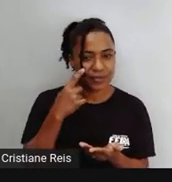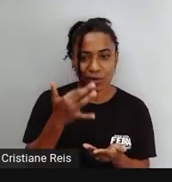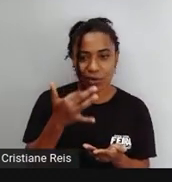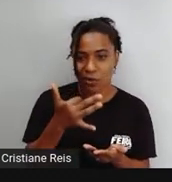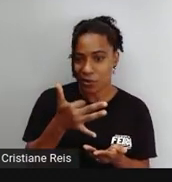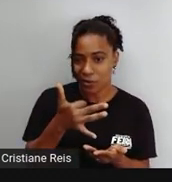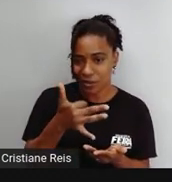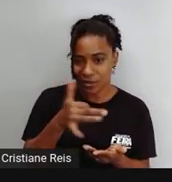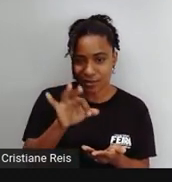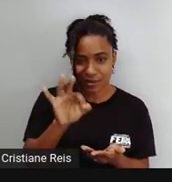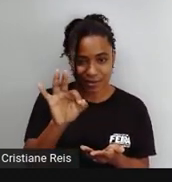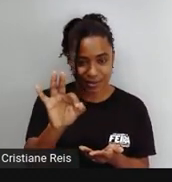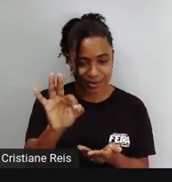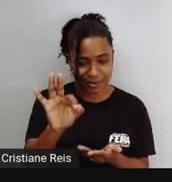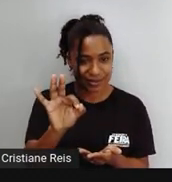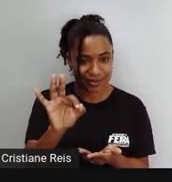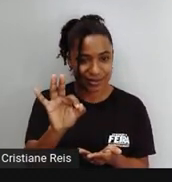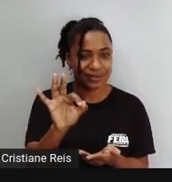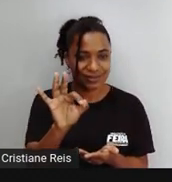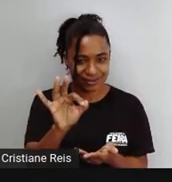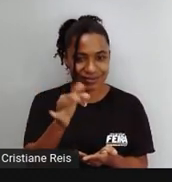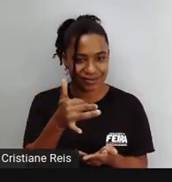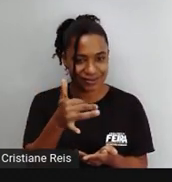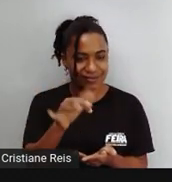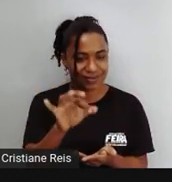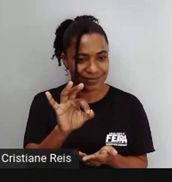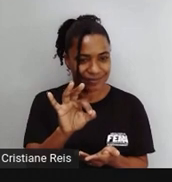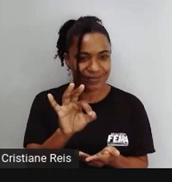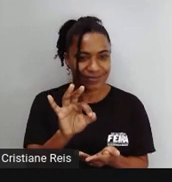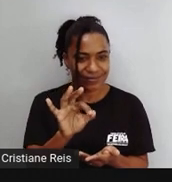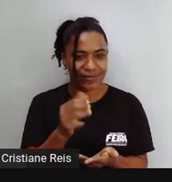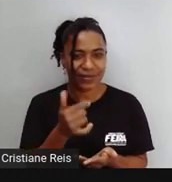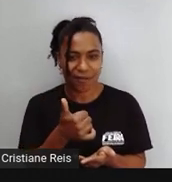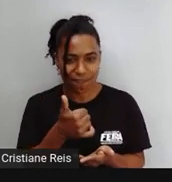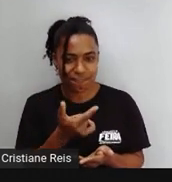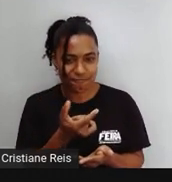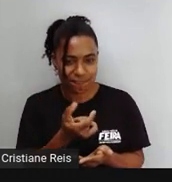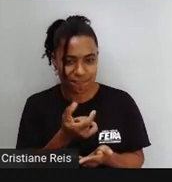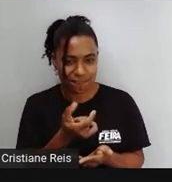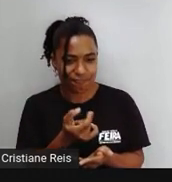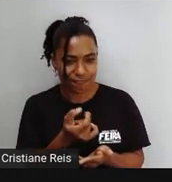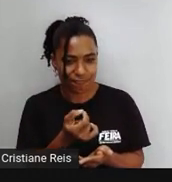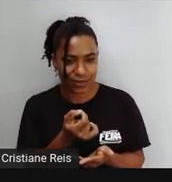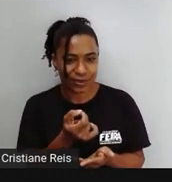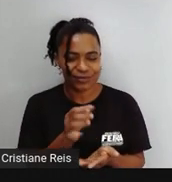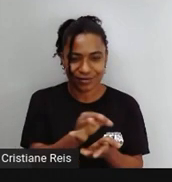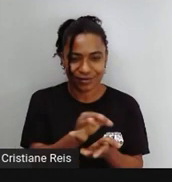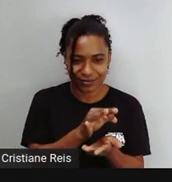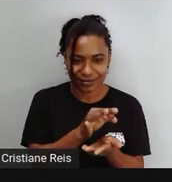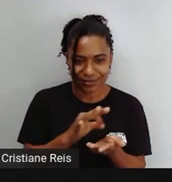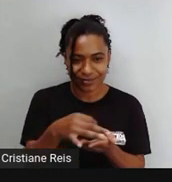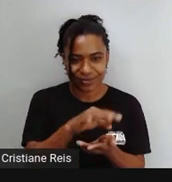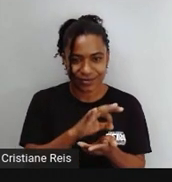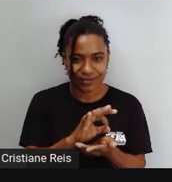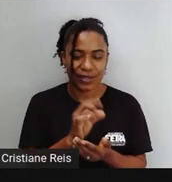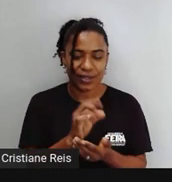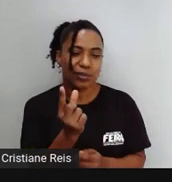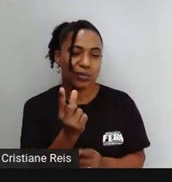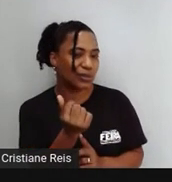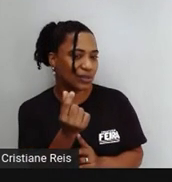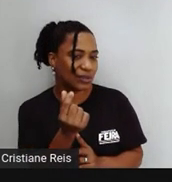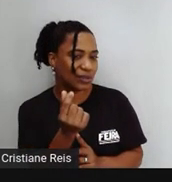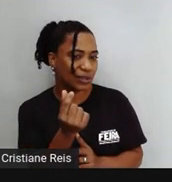And a quarter, 25 cents, 25 centavos. E as cédulas,